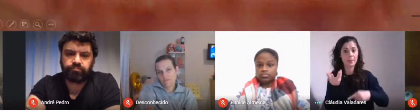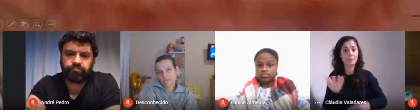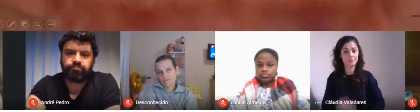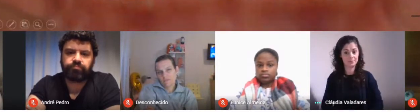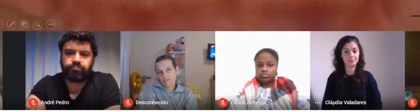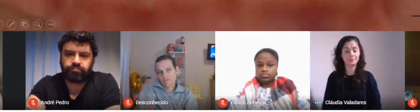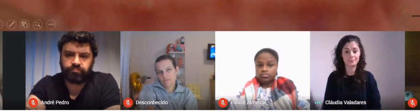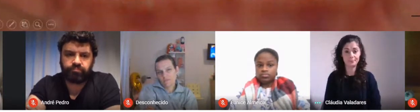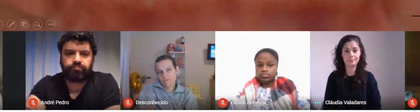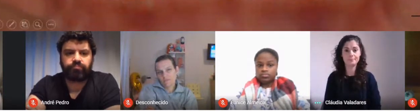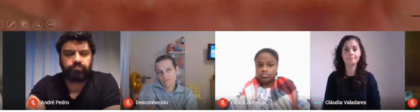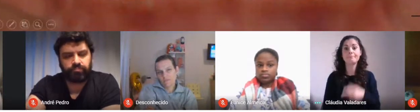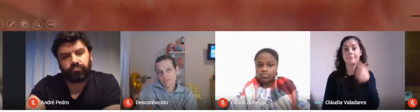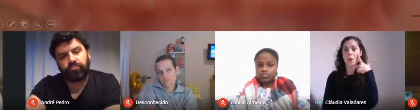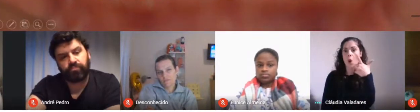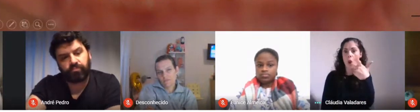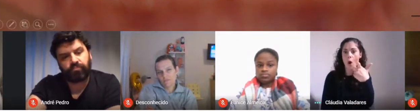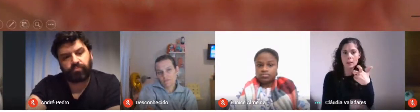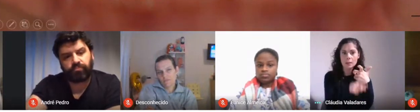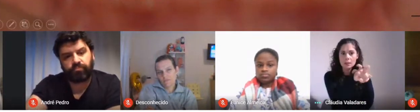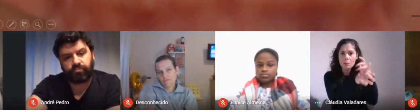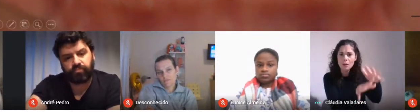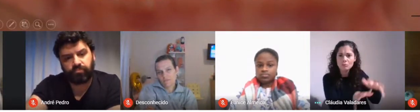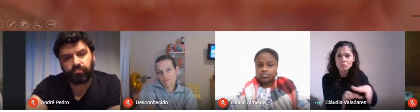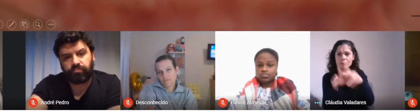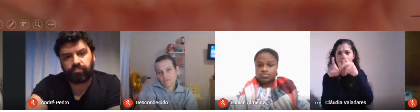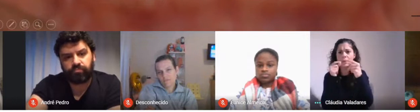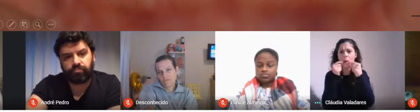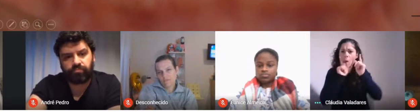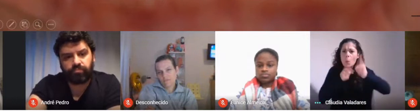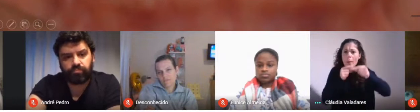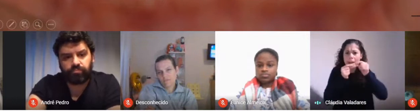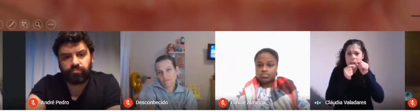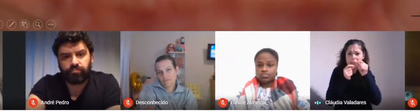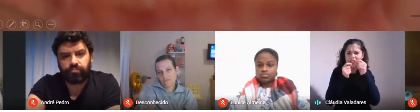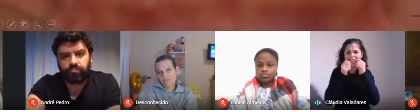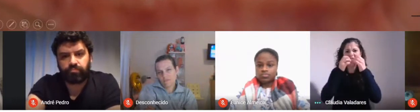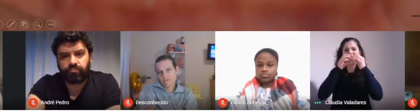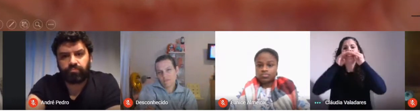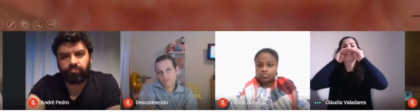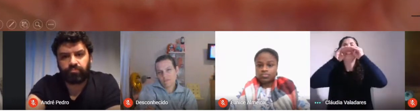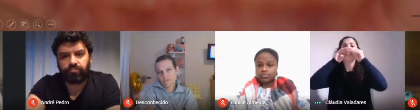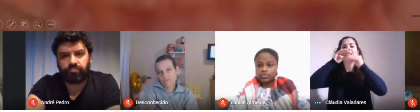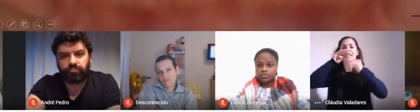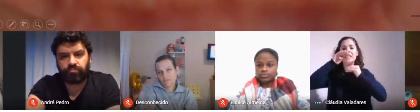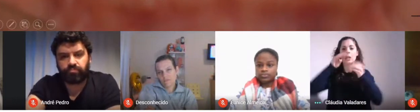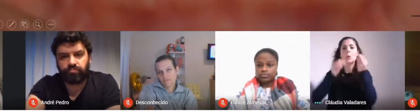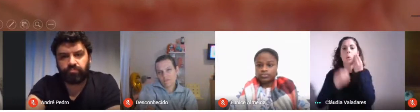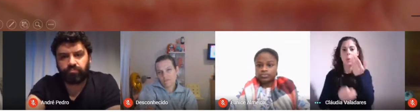Aqui está uma evolução da periodontite. Essa, pois.